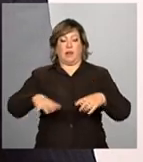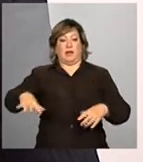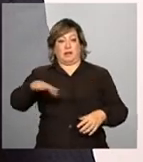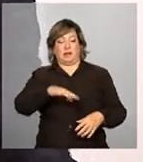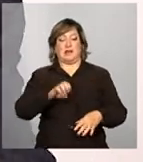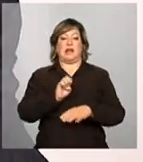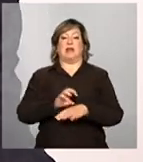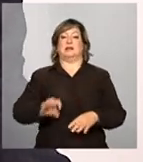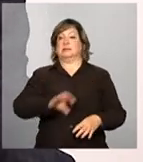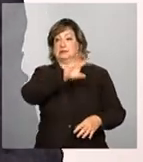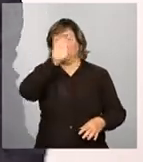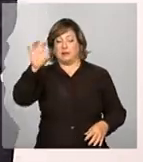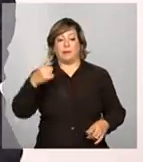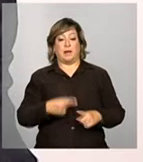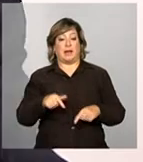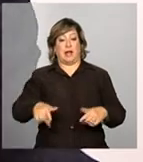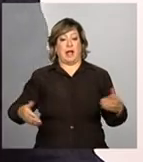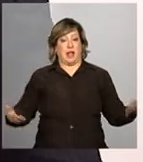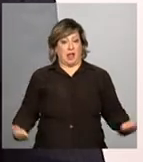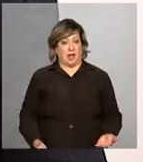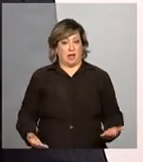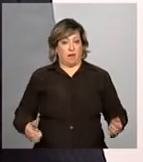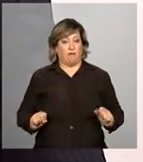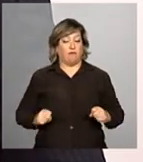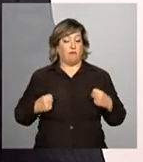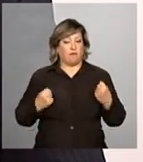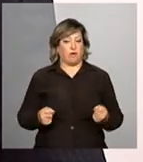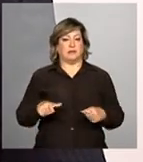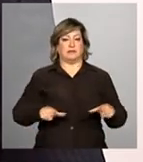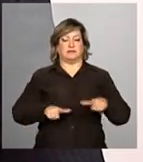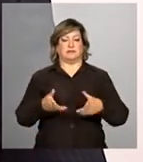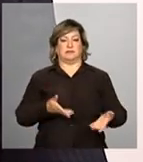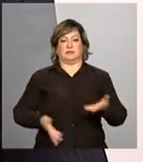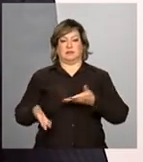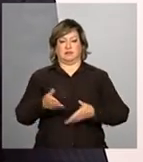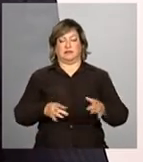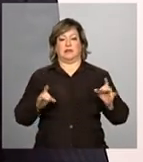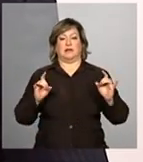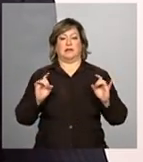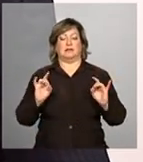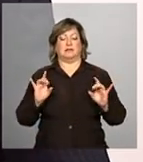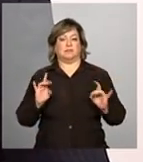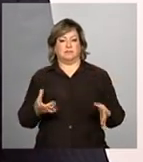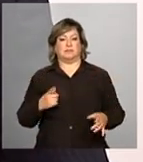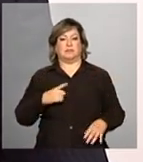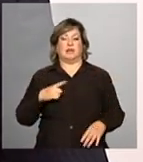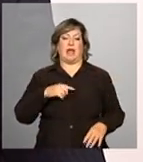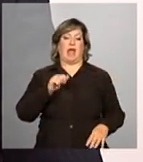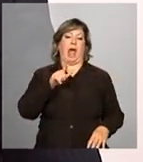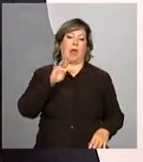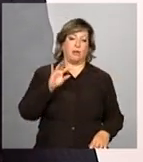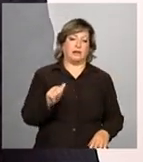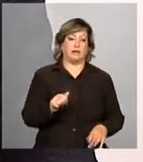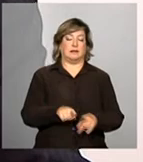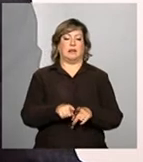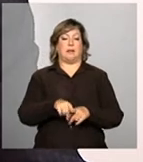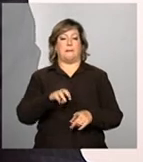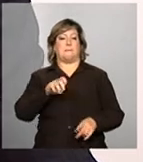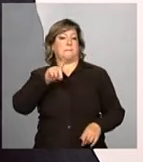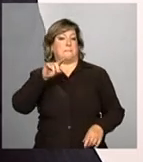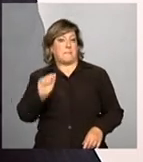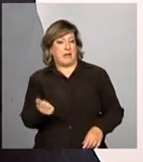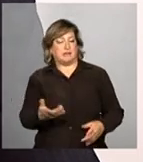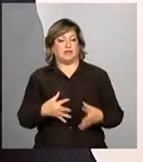o país vai dar força nesse momento de discussão da regionalização do serviço da alta complexidade da média alta complexidade que os municípios